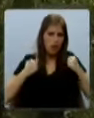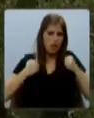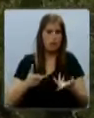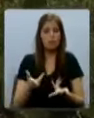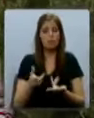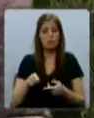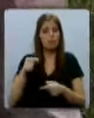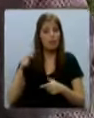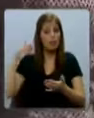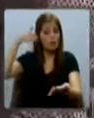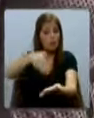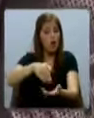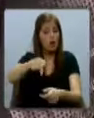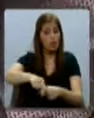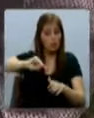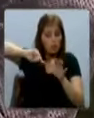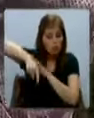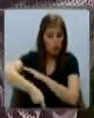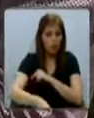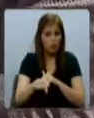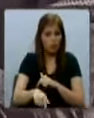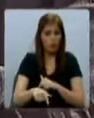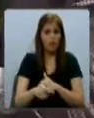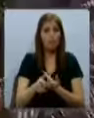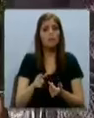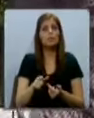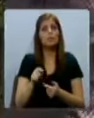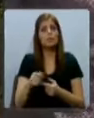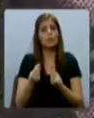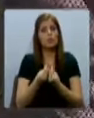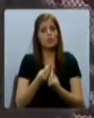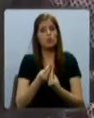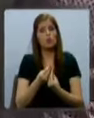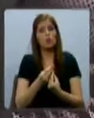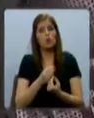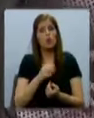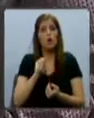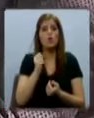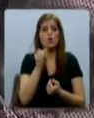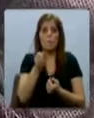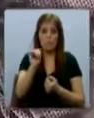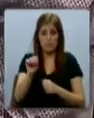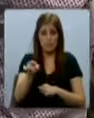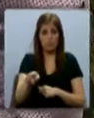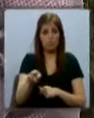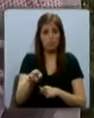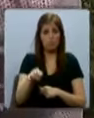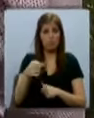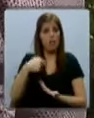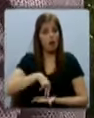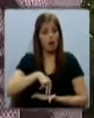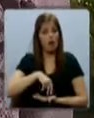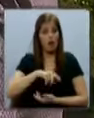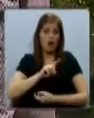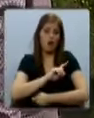É um poço de muito difícil acesso. Connosco está o capitão Manuel Moreira, do GIPS, que tem aqui neste momento